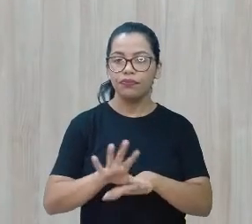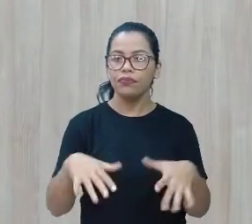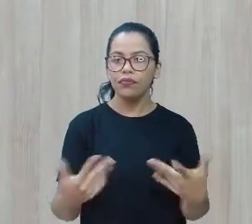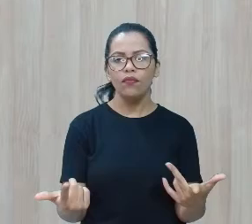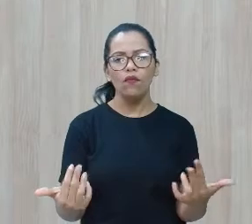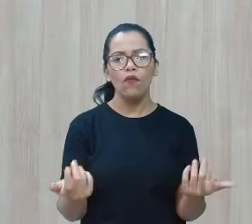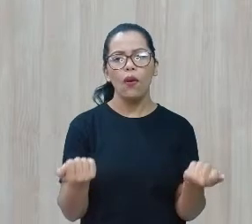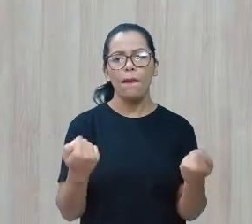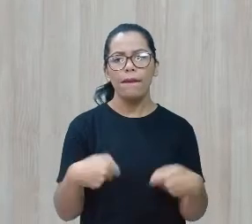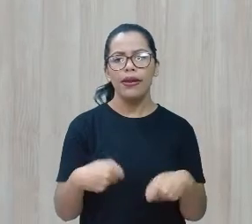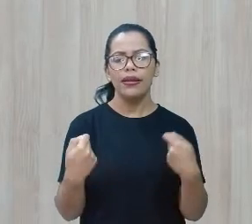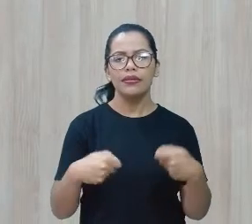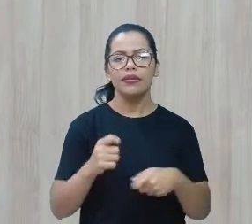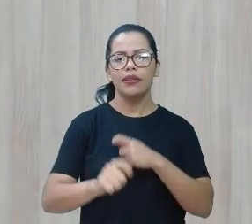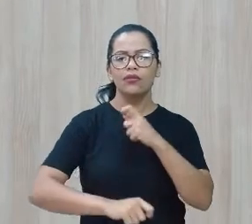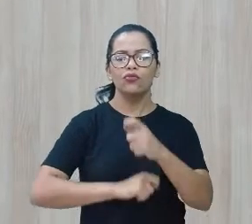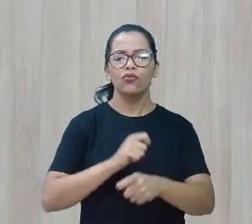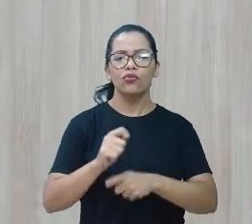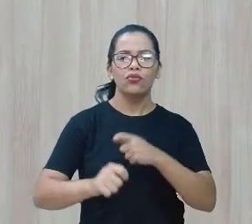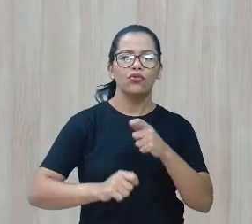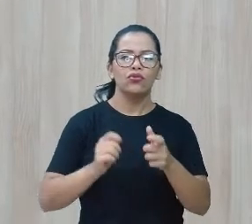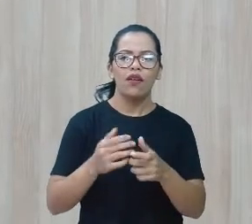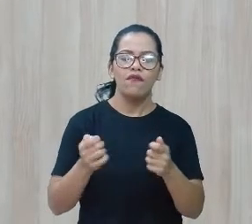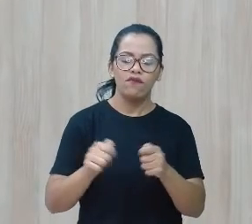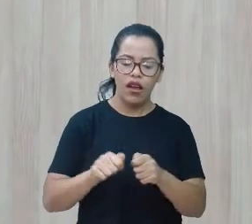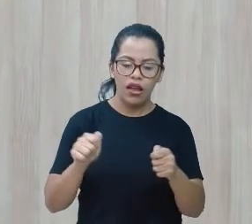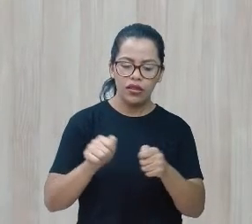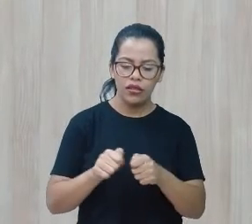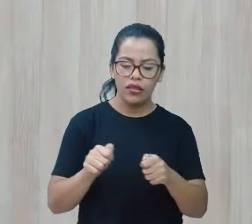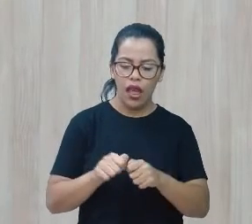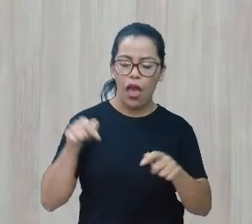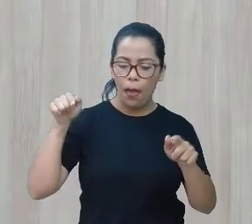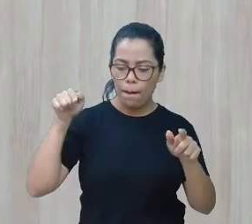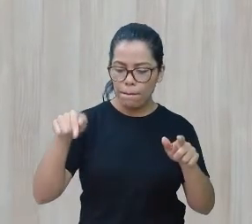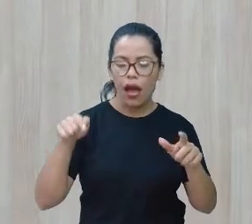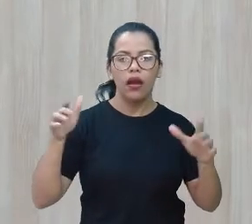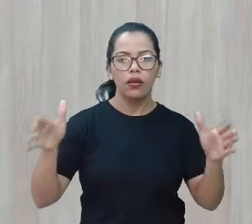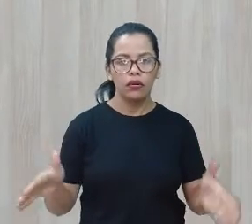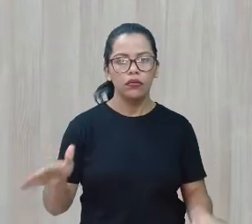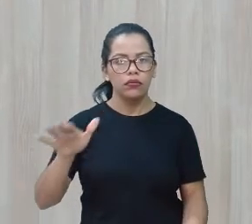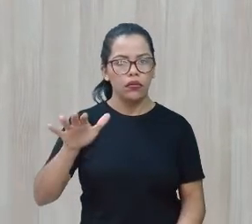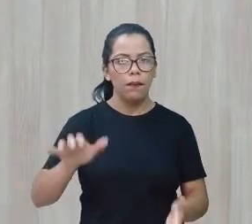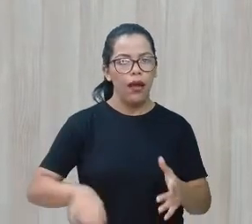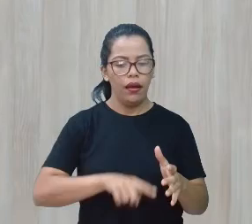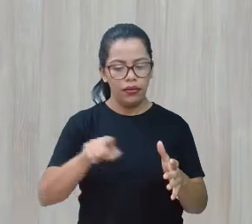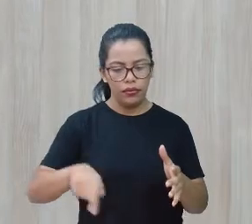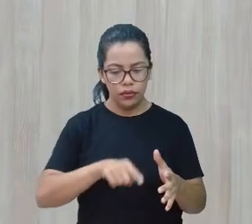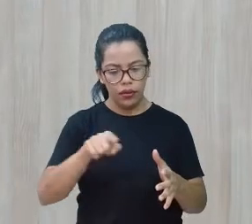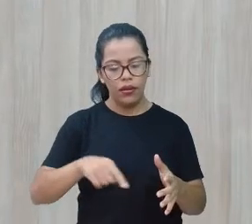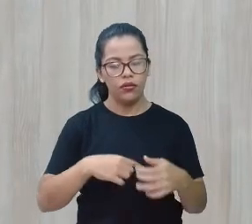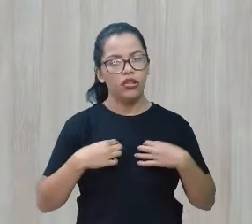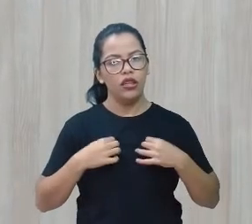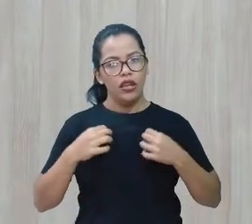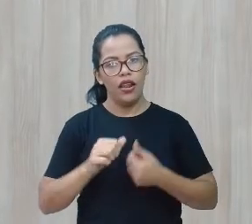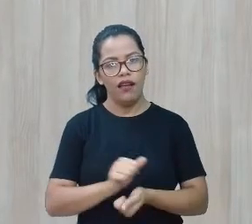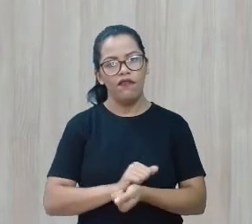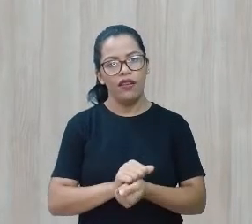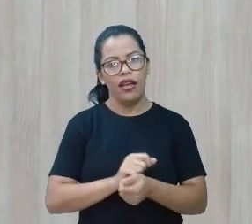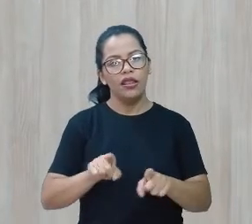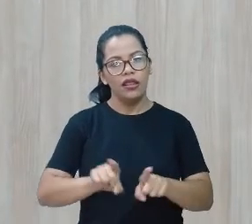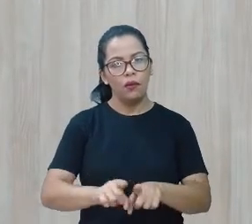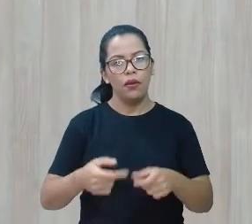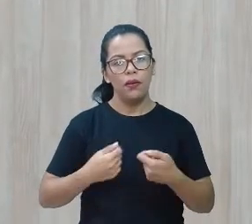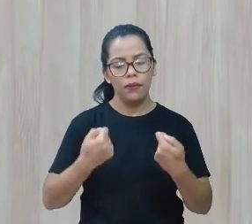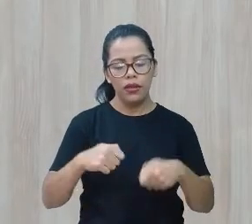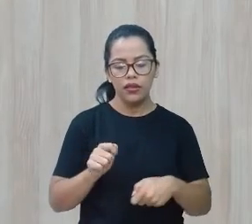de lavar fazer isso, executar um comando para que ela faça o seu trabalho, né? E a mesma coisa com micro-ondas. Então, o que a gente